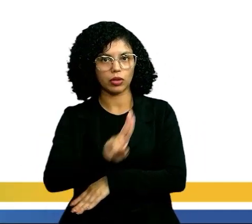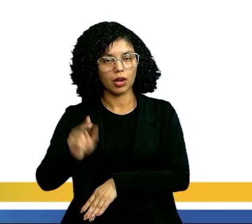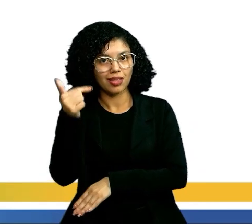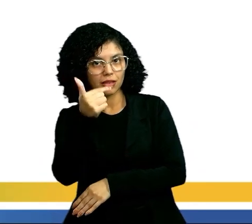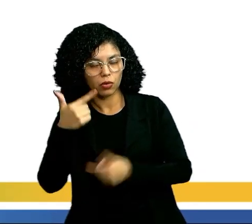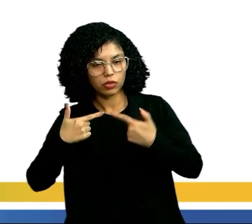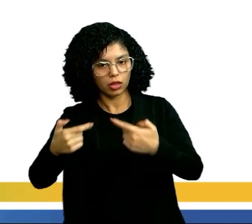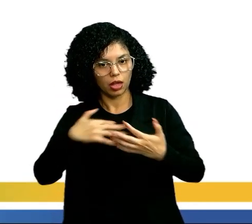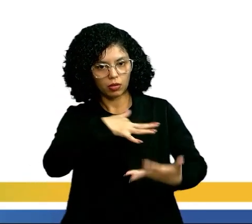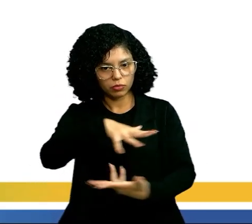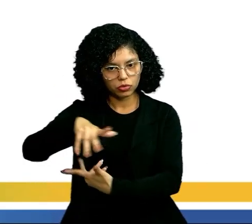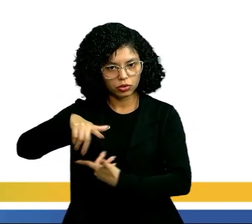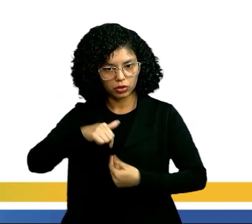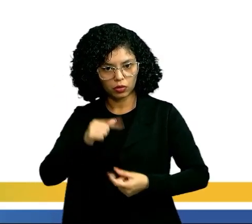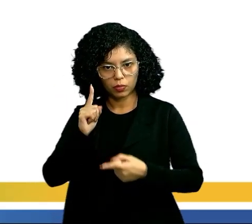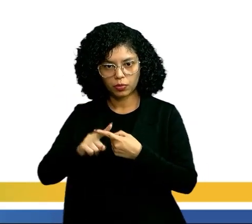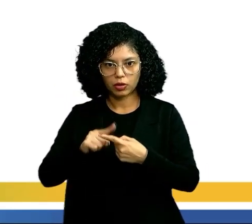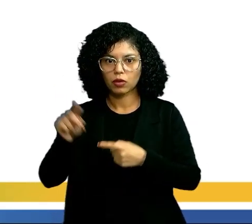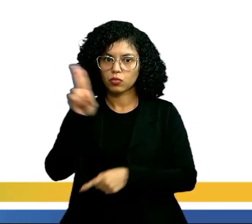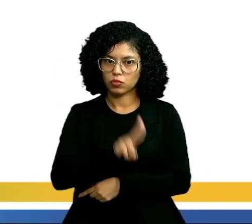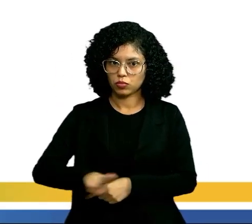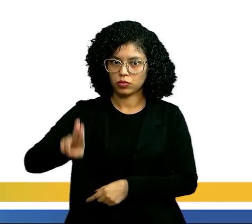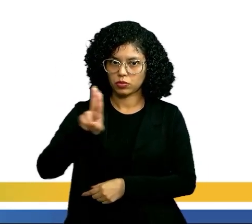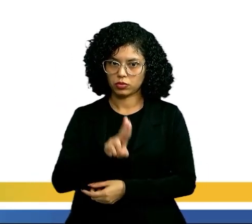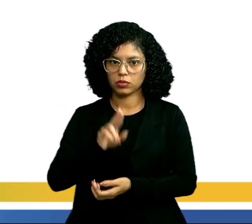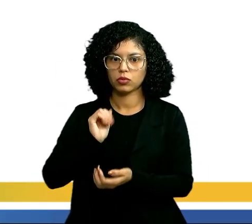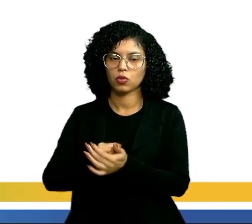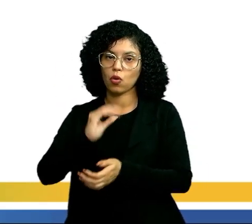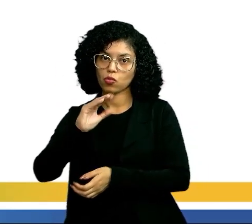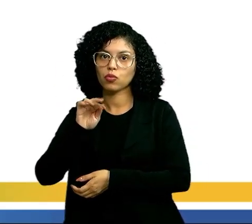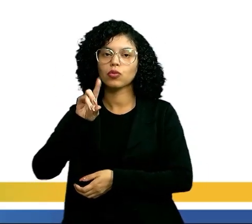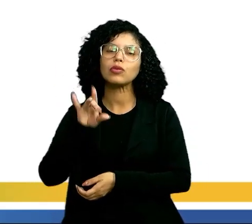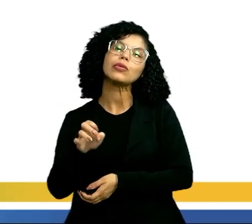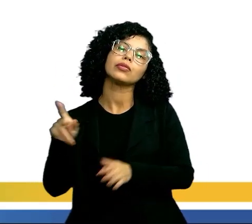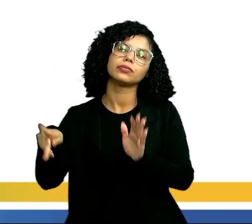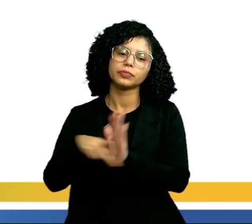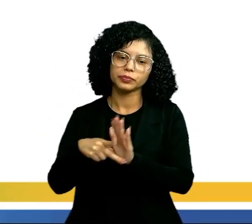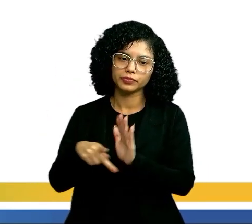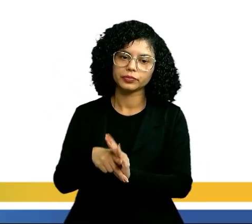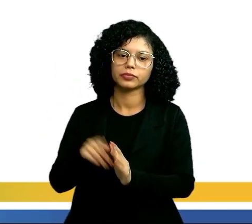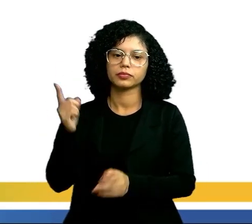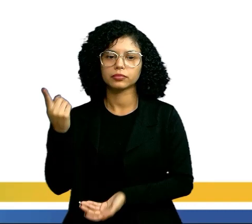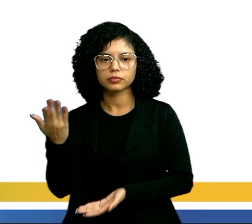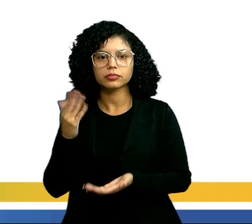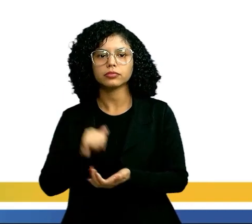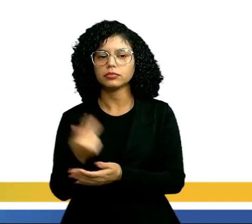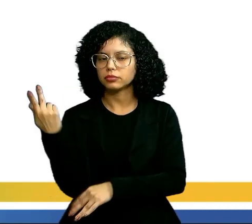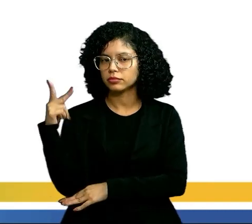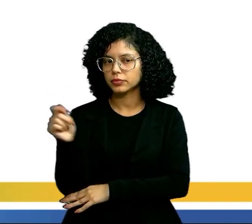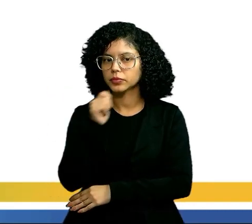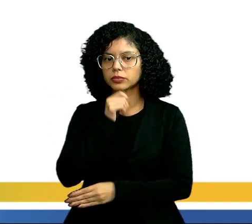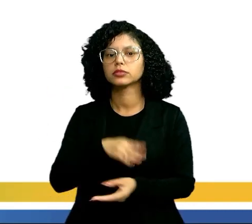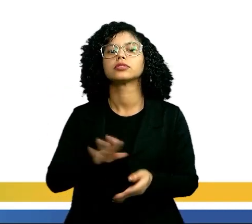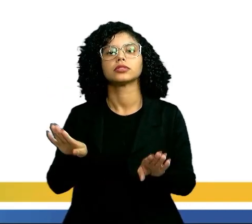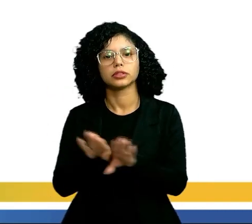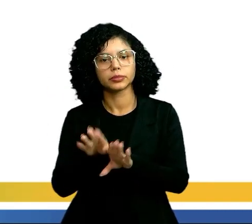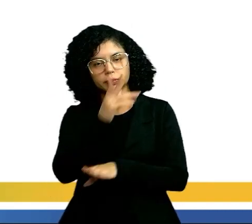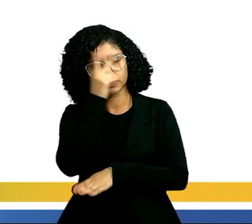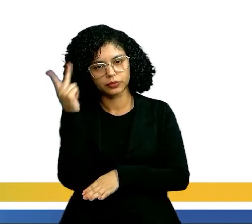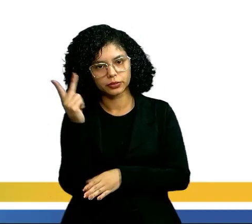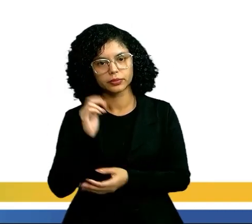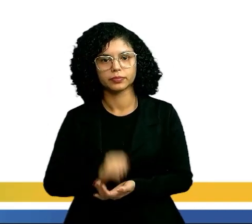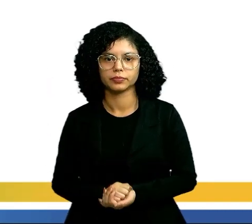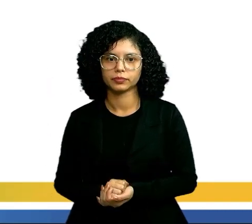Eles possuem esse nome porque foram criados pelo Conde de Zeppelin, justamente nessa época, mas ele também transporta pessoas e